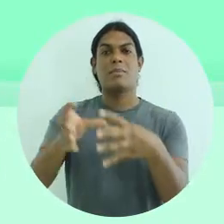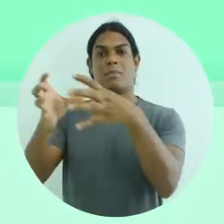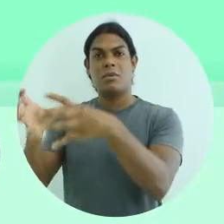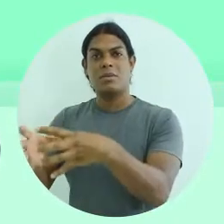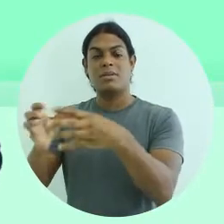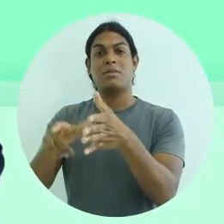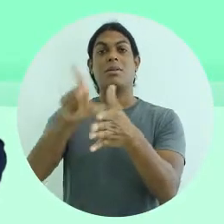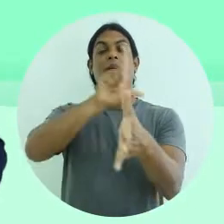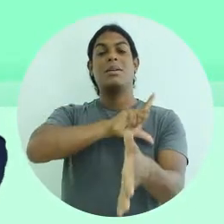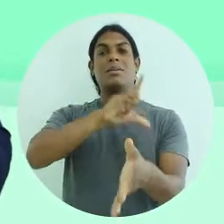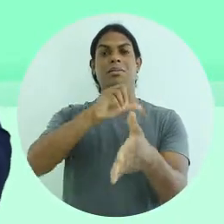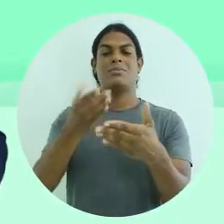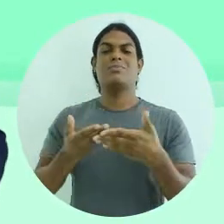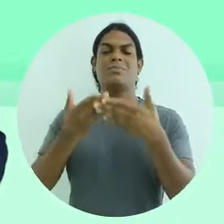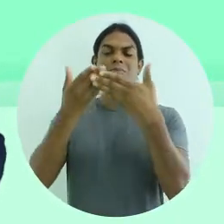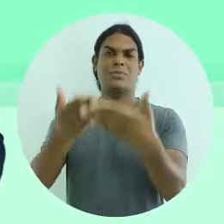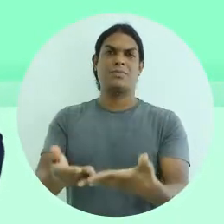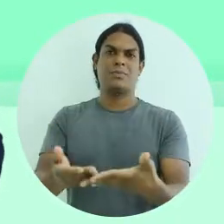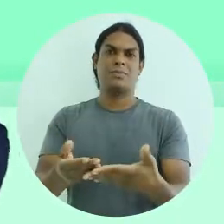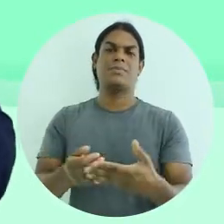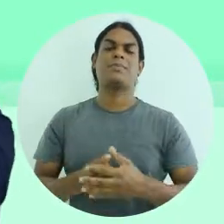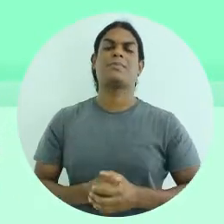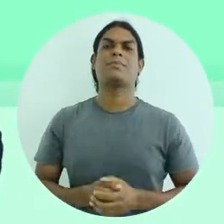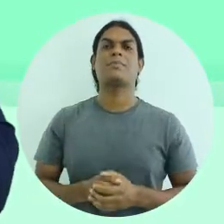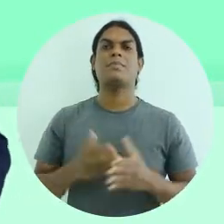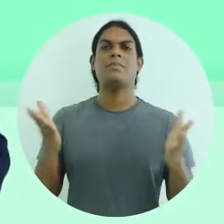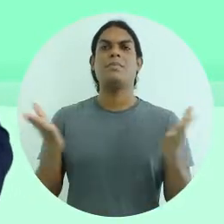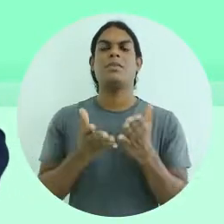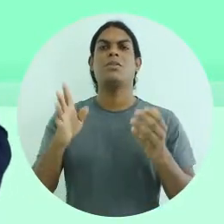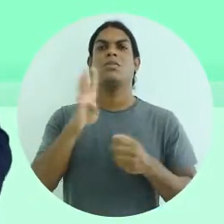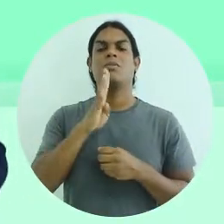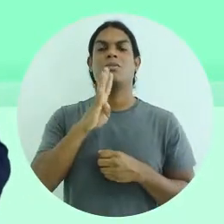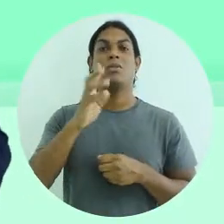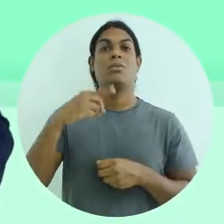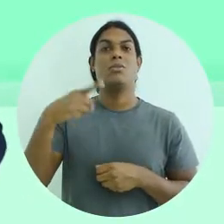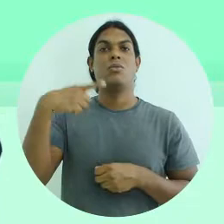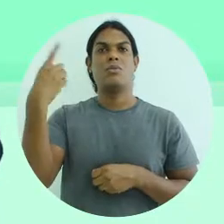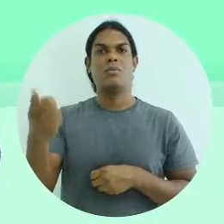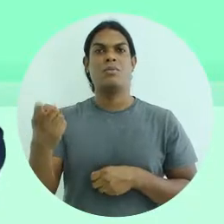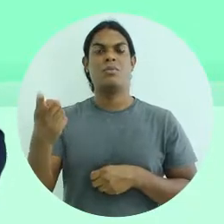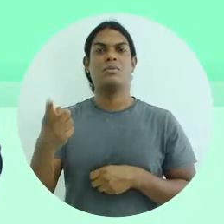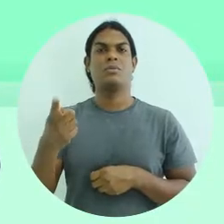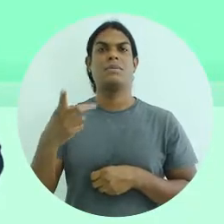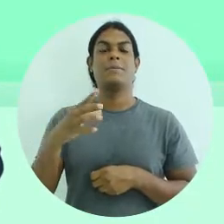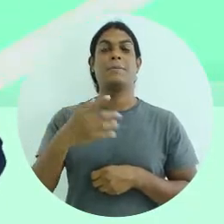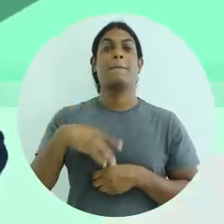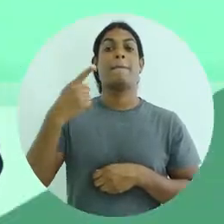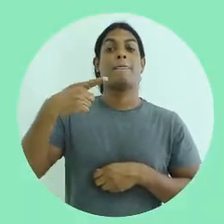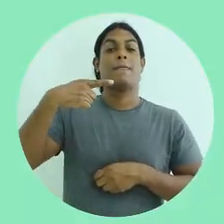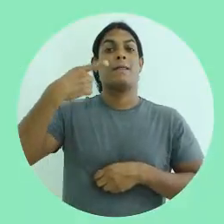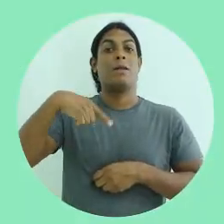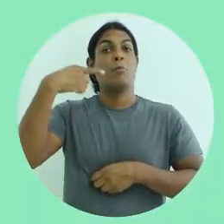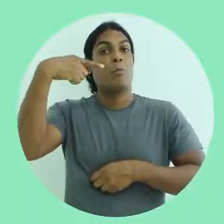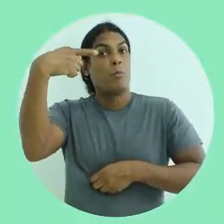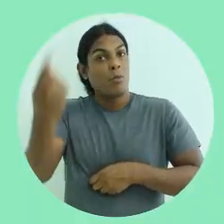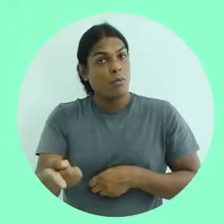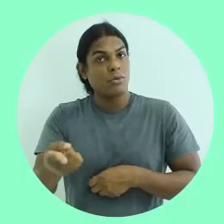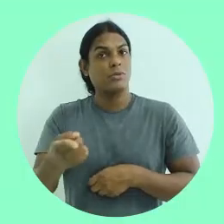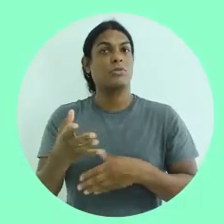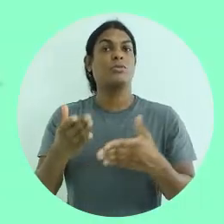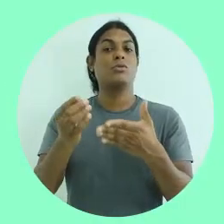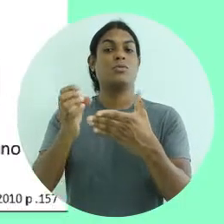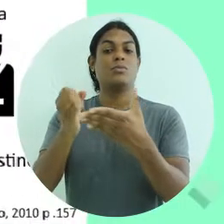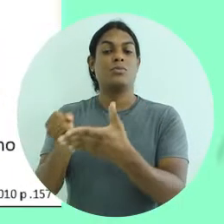todo o processo de exportação. Vamos agora conhecer o outro de pós-embarque, que é o adiantamento sobre cambiais